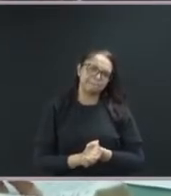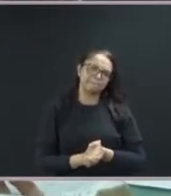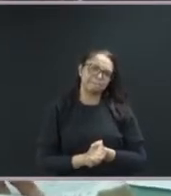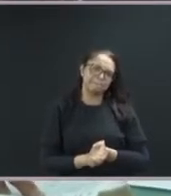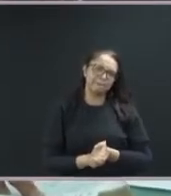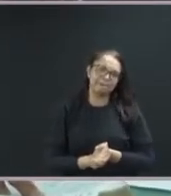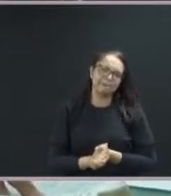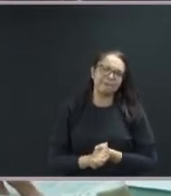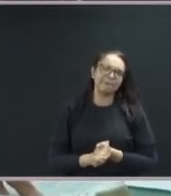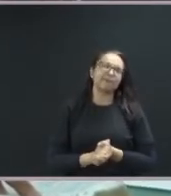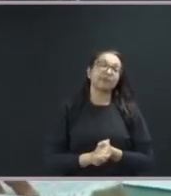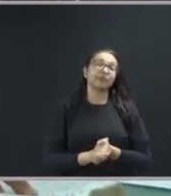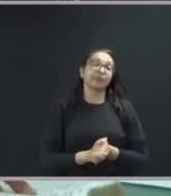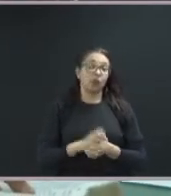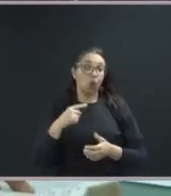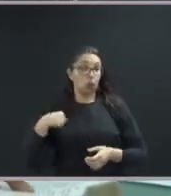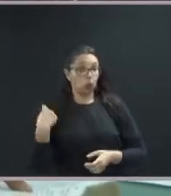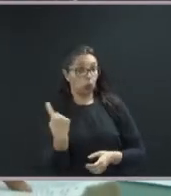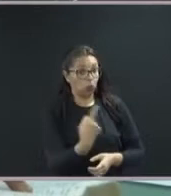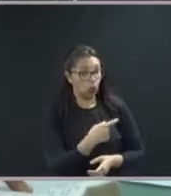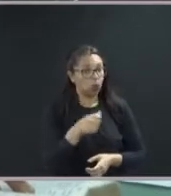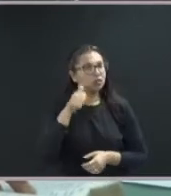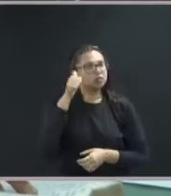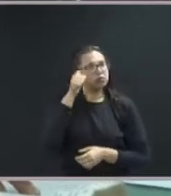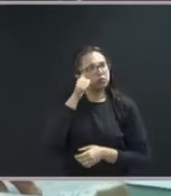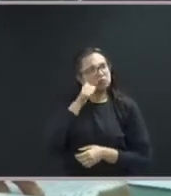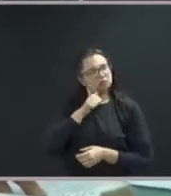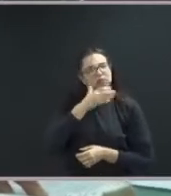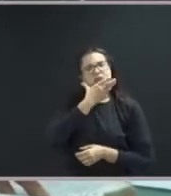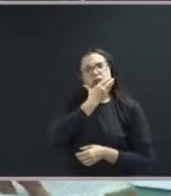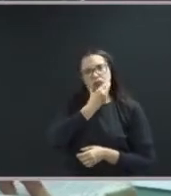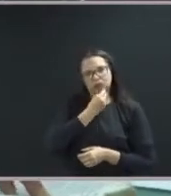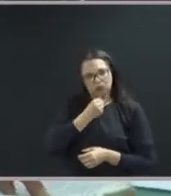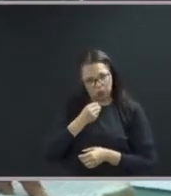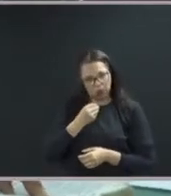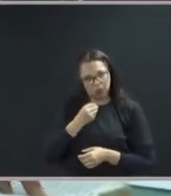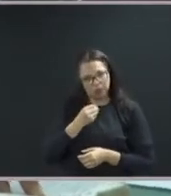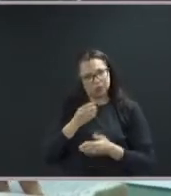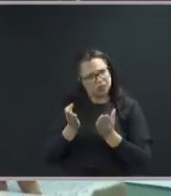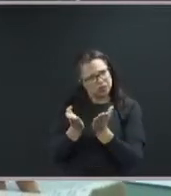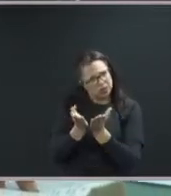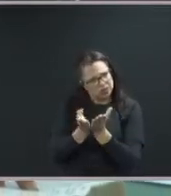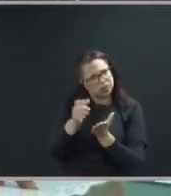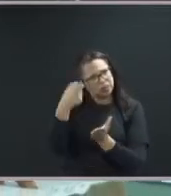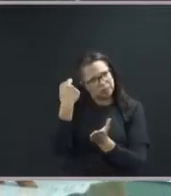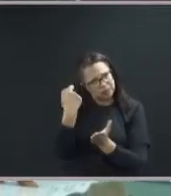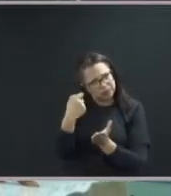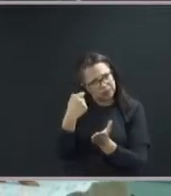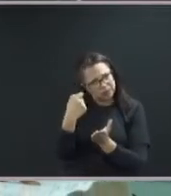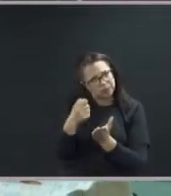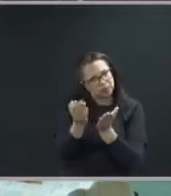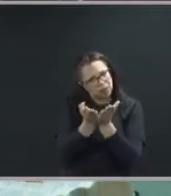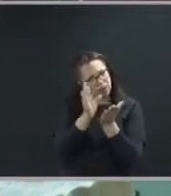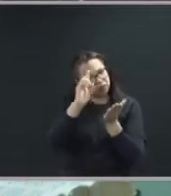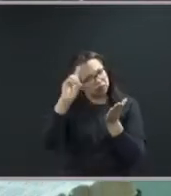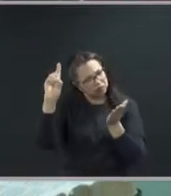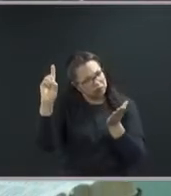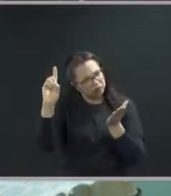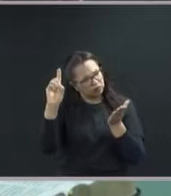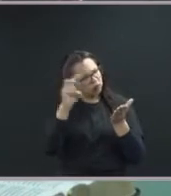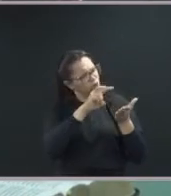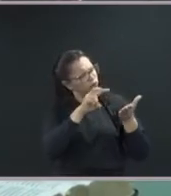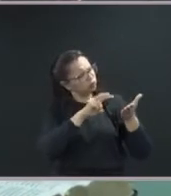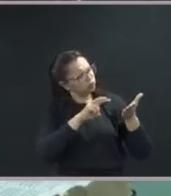mulher de Deus, usa a Bíblia. Eu tinha um irmão que congregou comigo. Ele dizia assim, tem uns irmãos que gostam de usar canivetinho. Meu